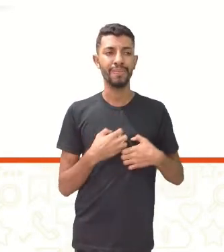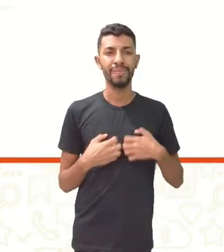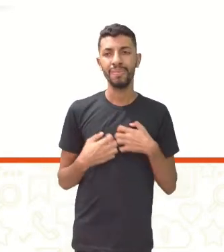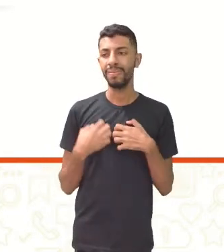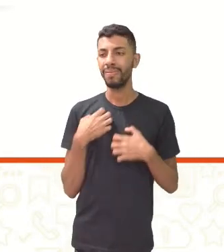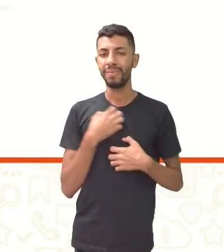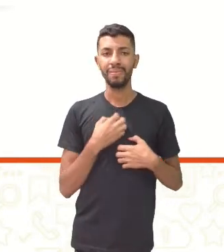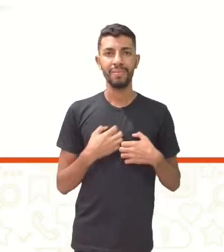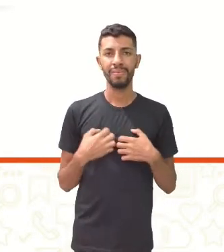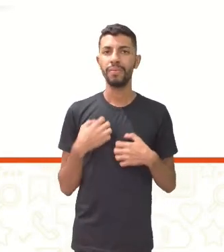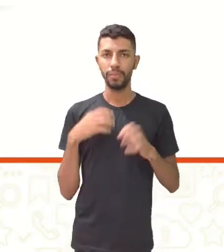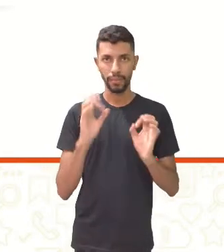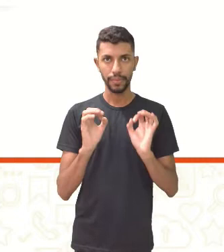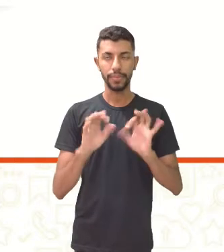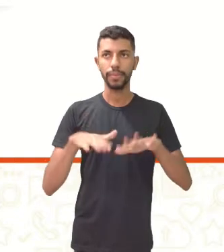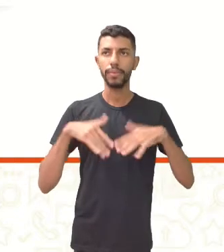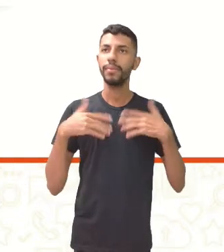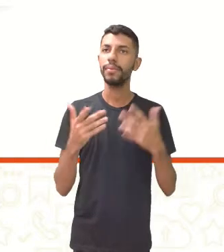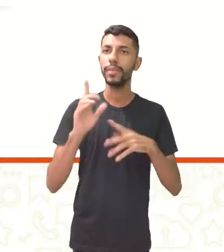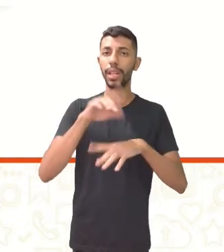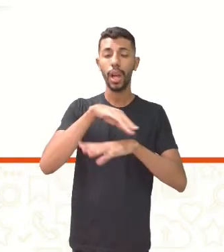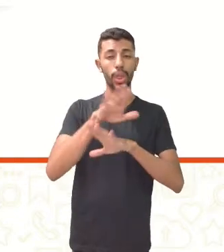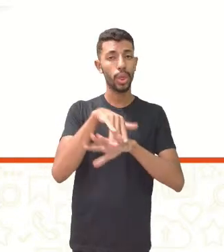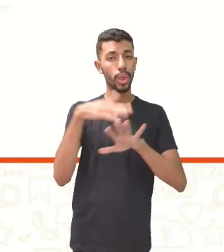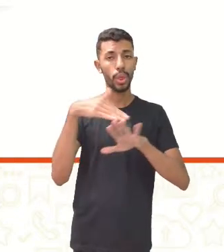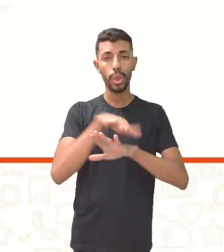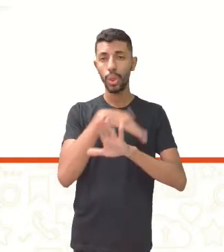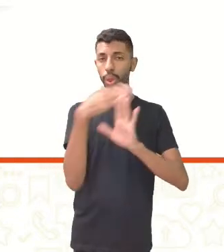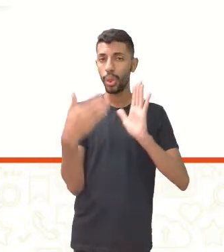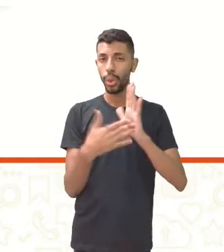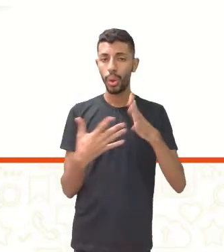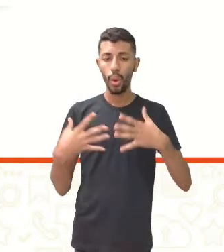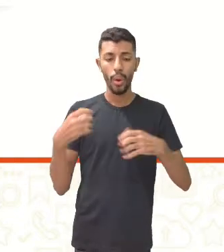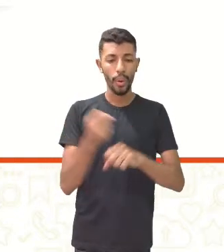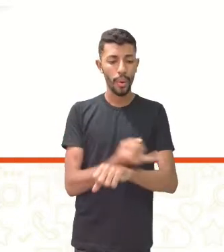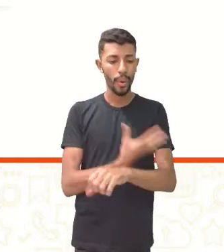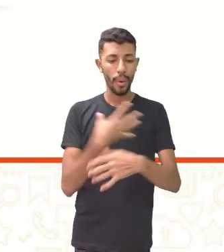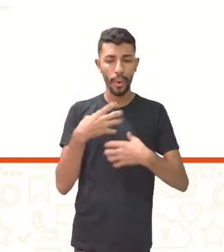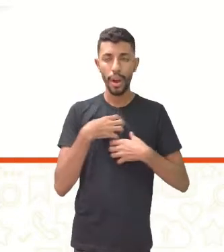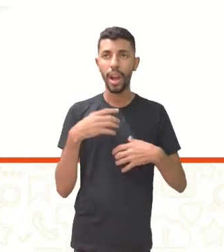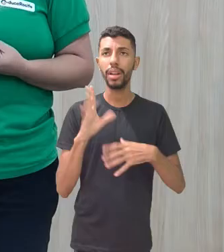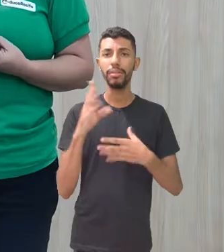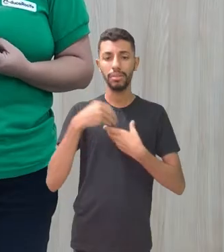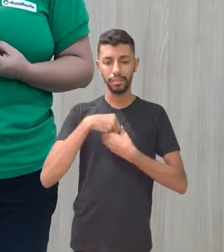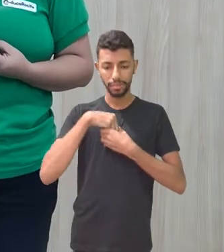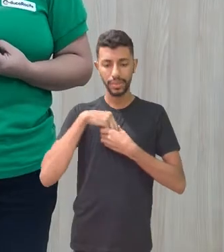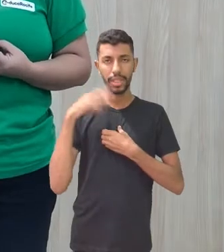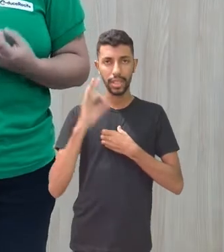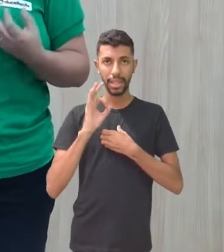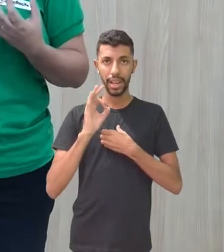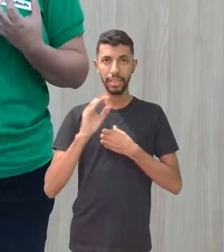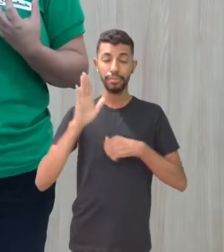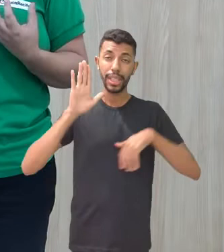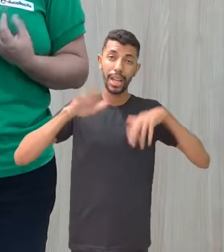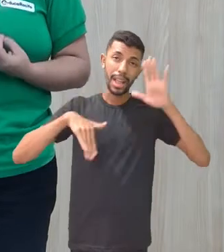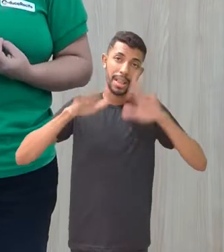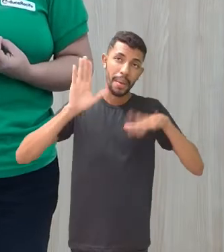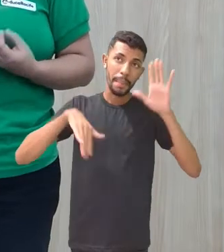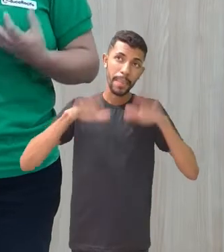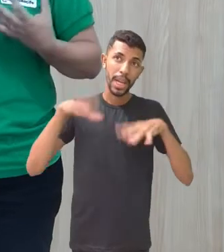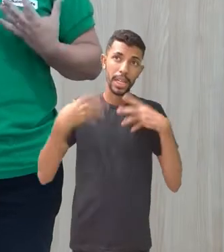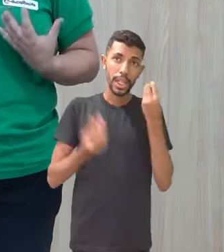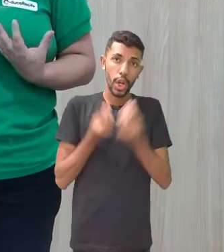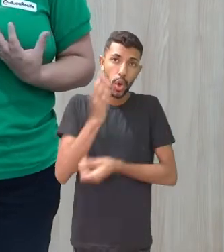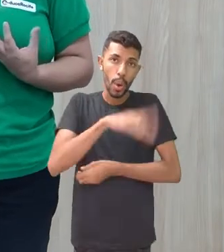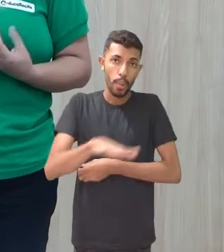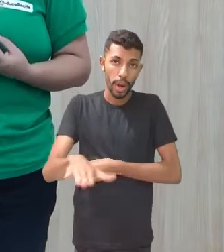insegurança. Todos esses sentimentos vão estar ali dentro dela e, dependendo de como ela